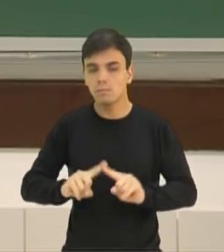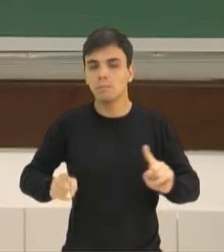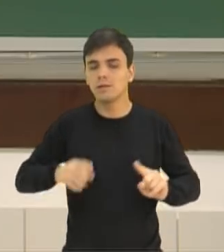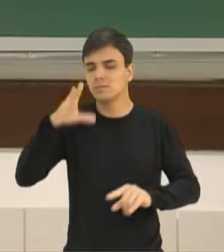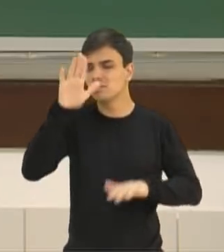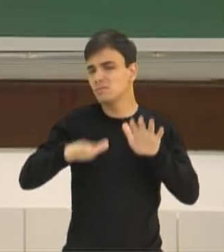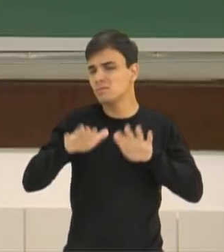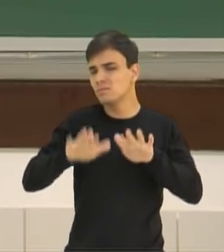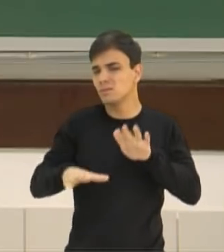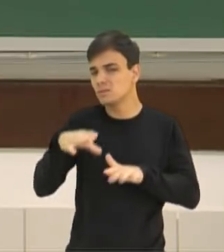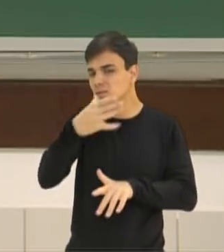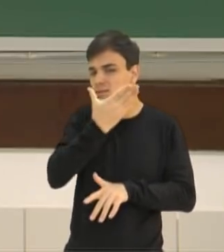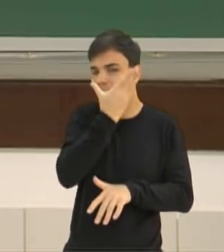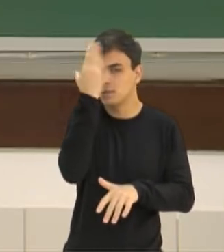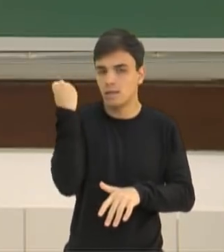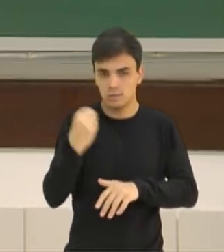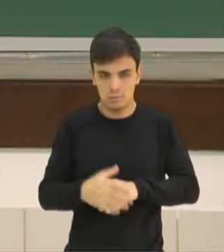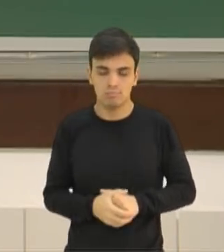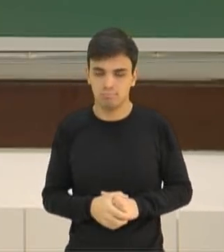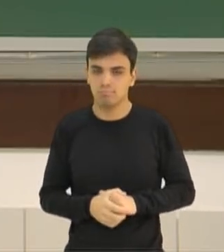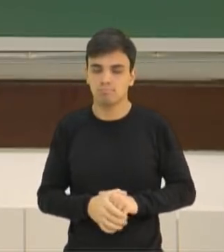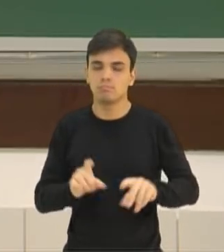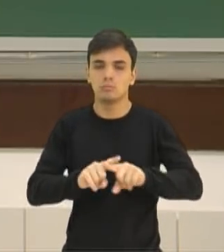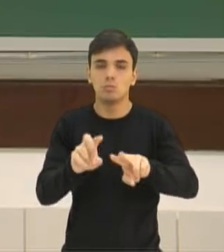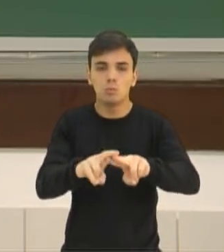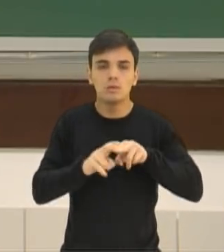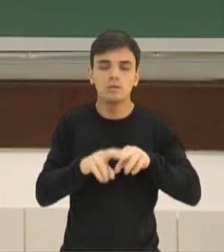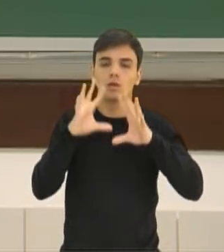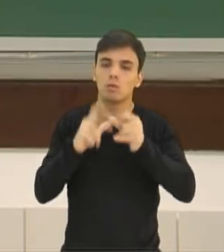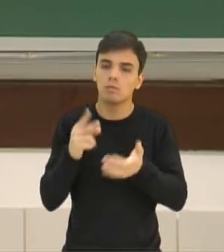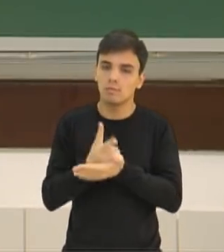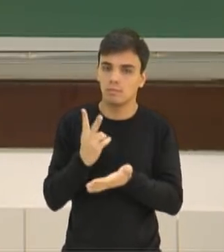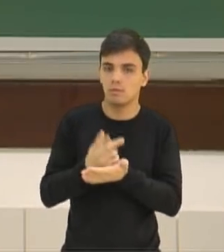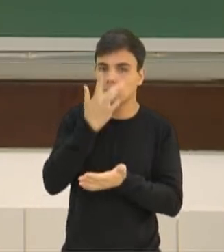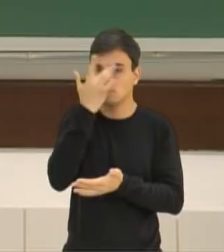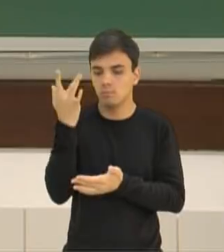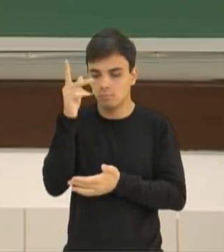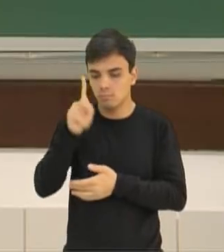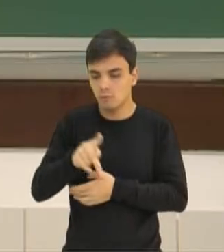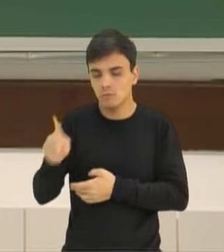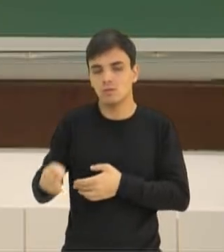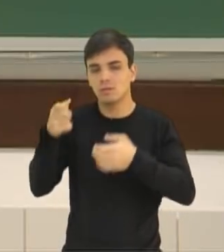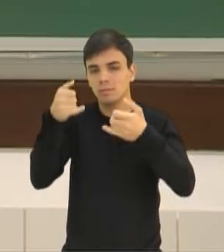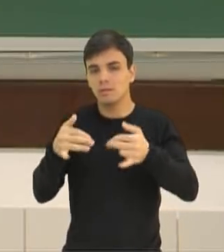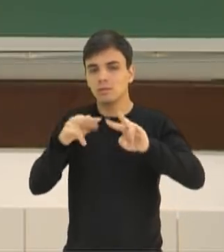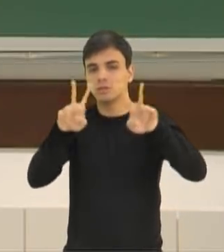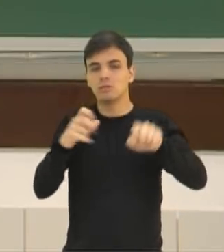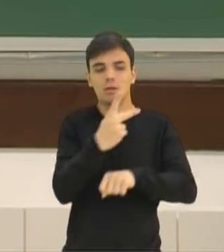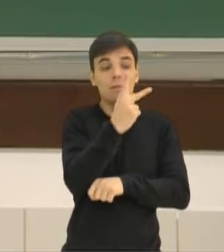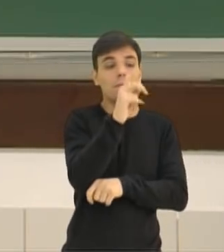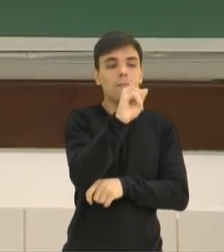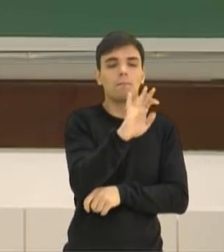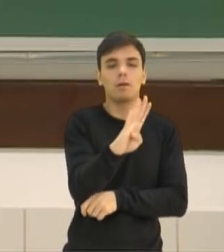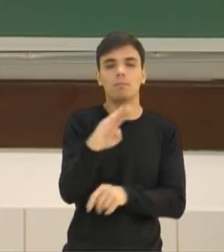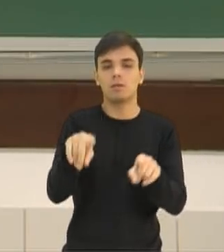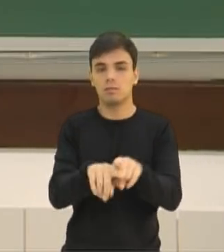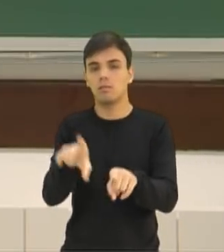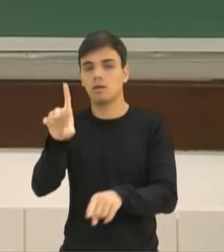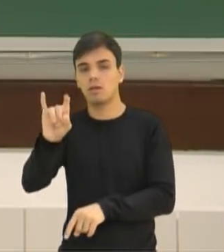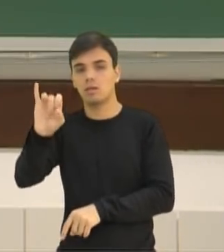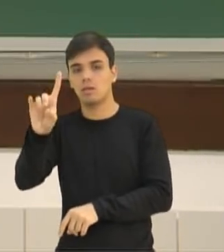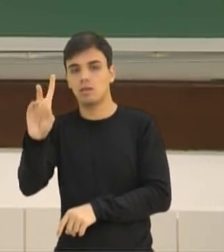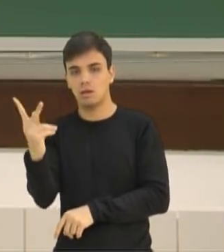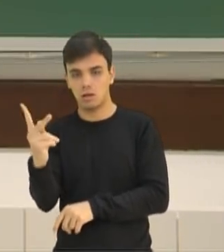vezes caem no esquecimento, né? E aí toda vez que a professora falar sobre PIB, sobre DH, tem que entender essas